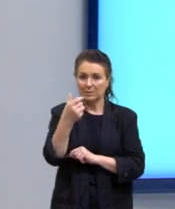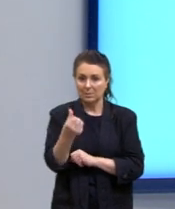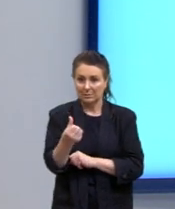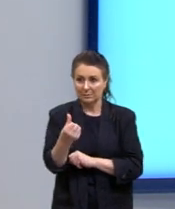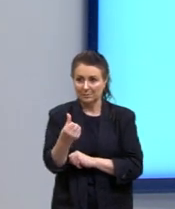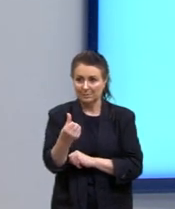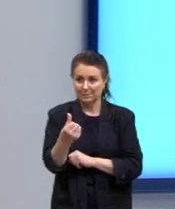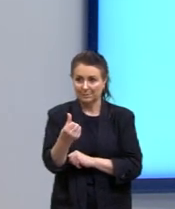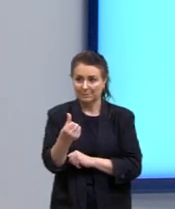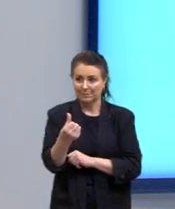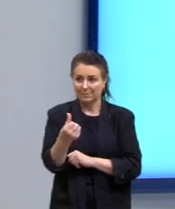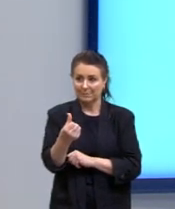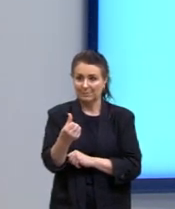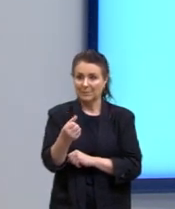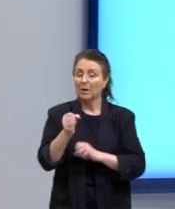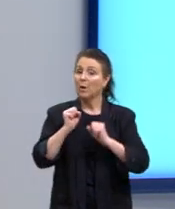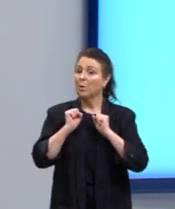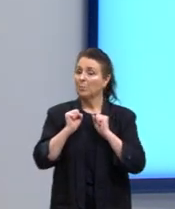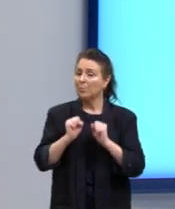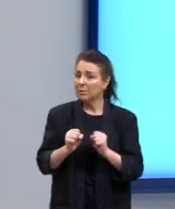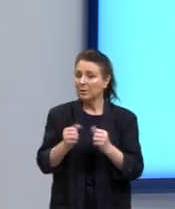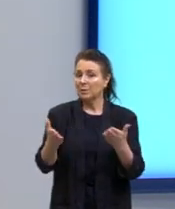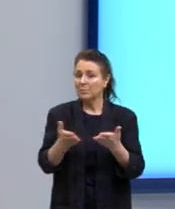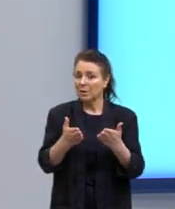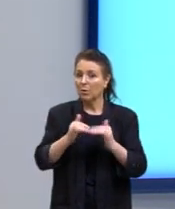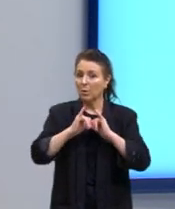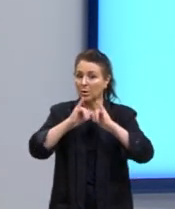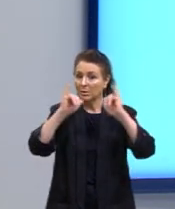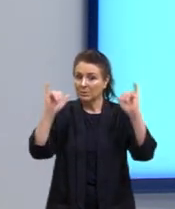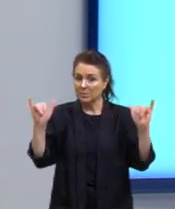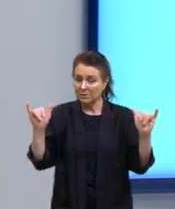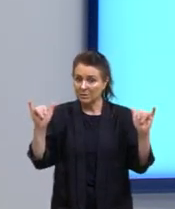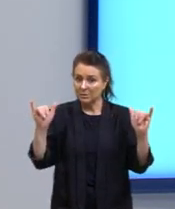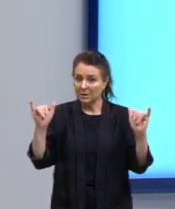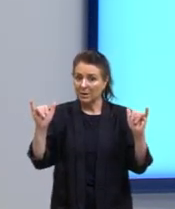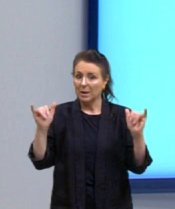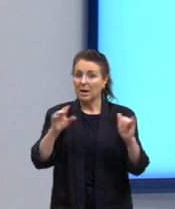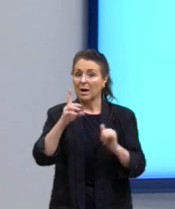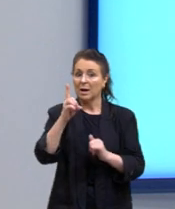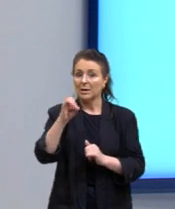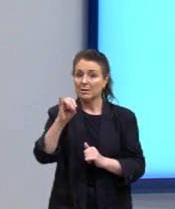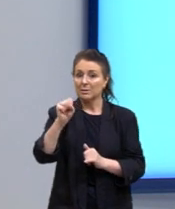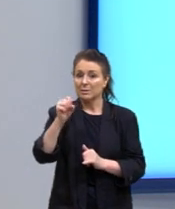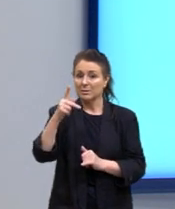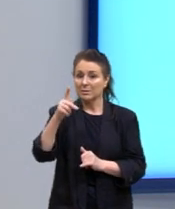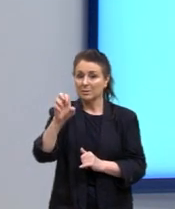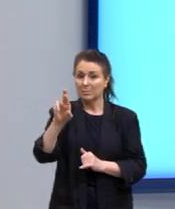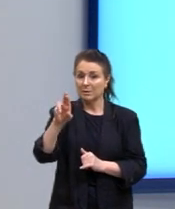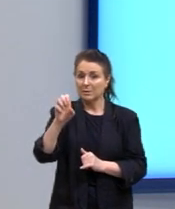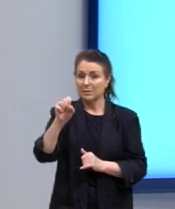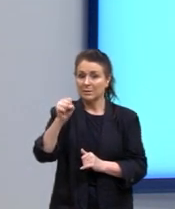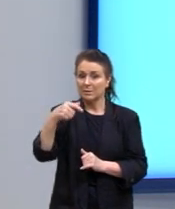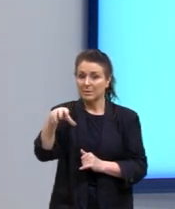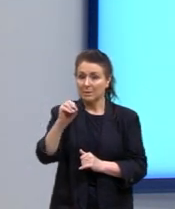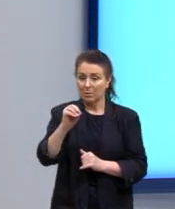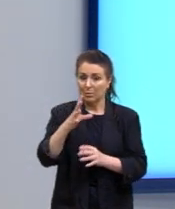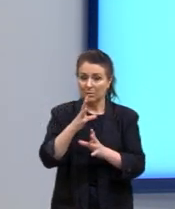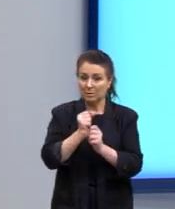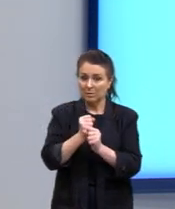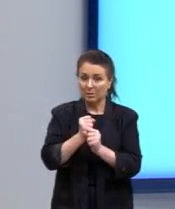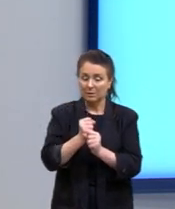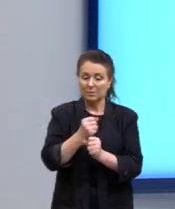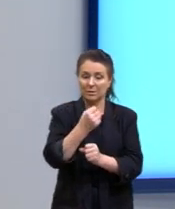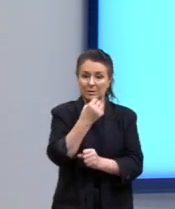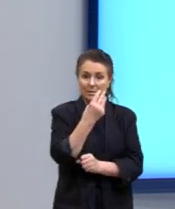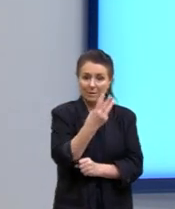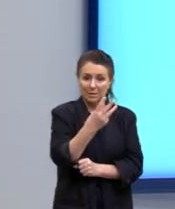então nós podemos concluir que a dispersão das notas em relação a média é de